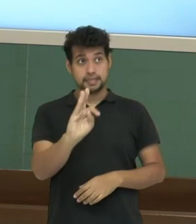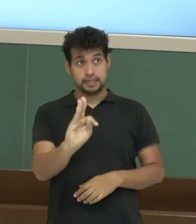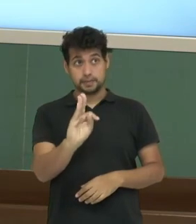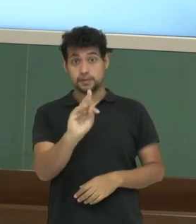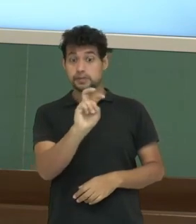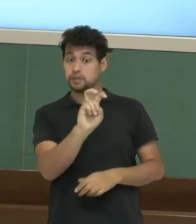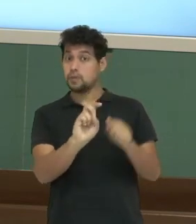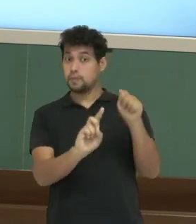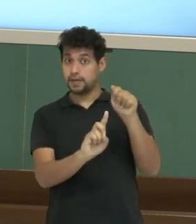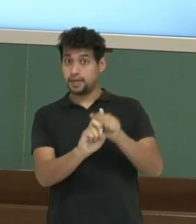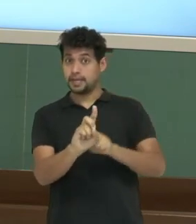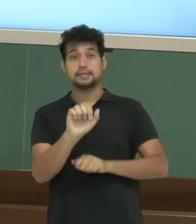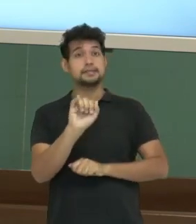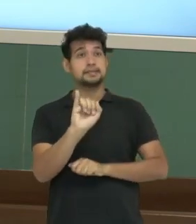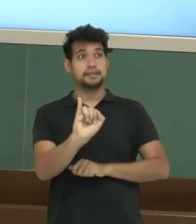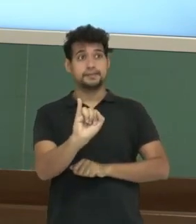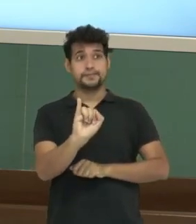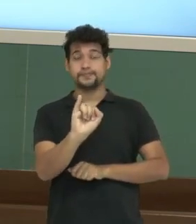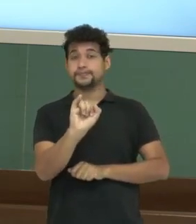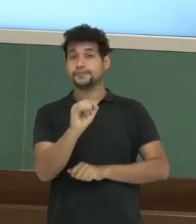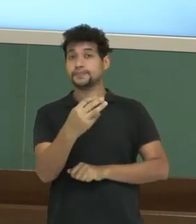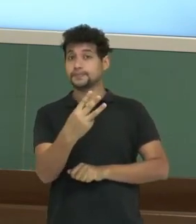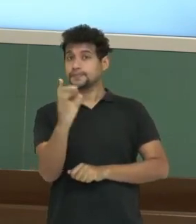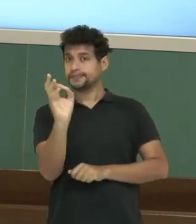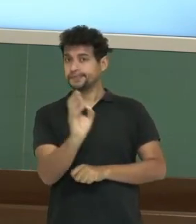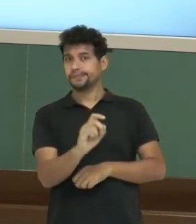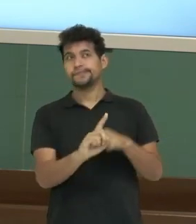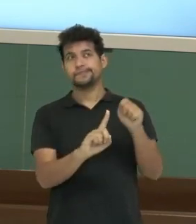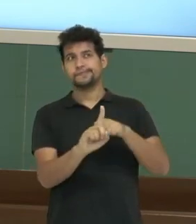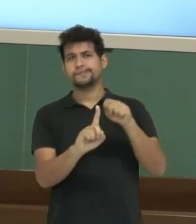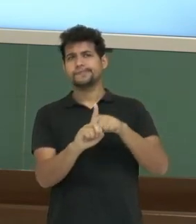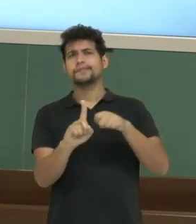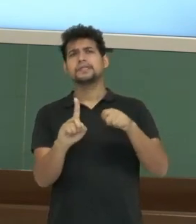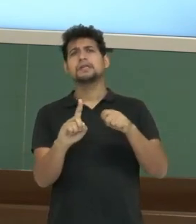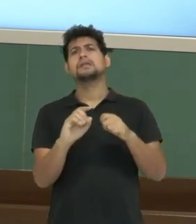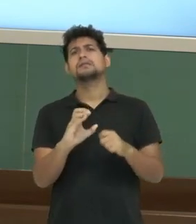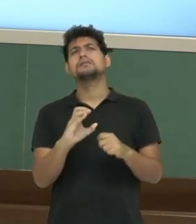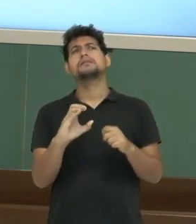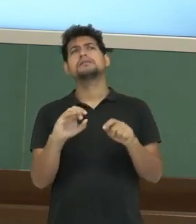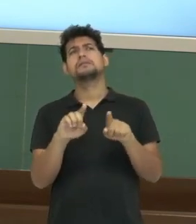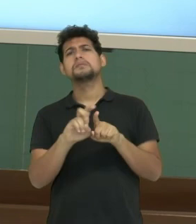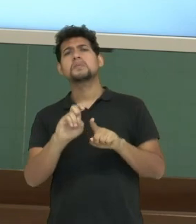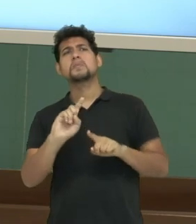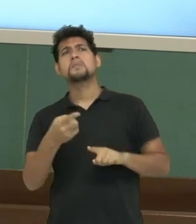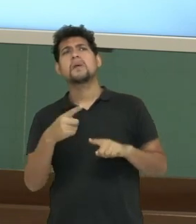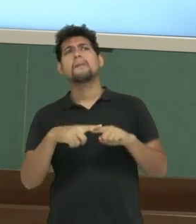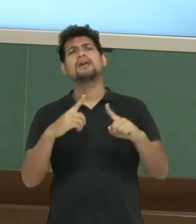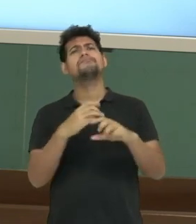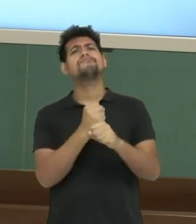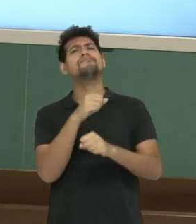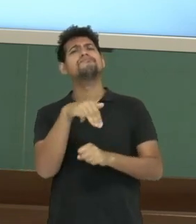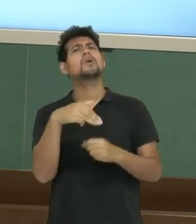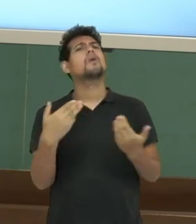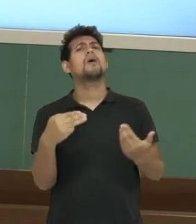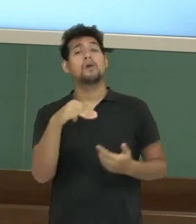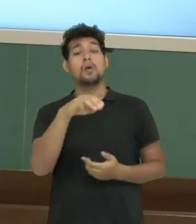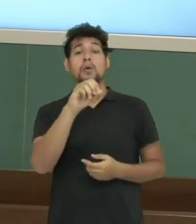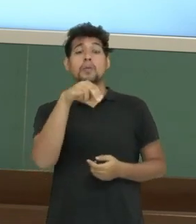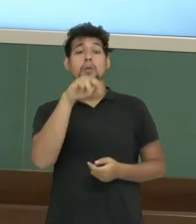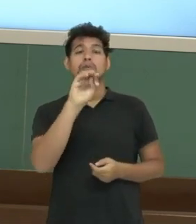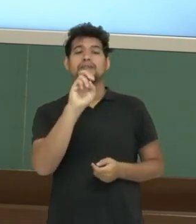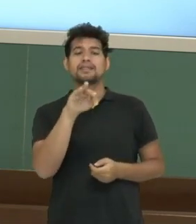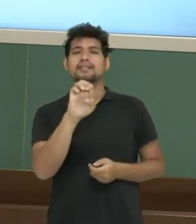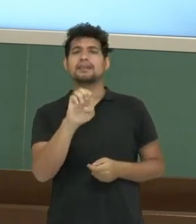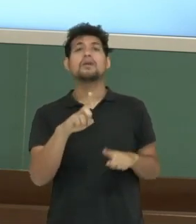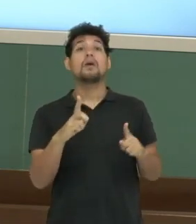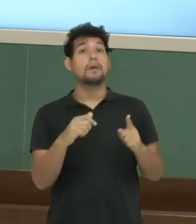ao mês, o capital de 5.000, ele quer saber o montante e o juro. Então, no caso do juro simples, você calcula